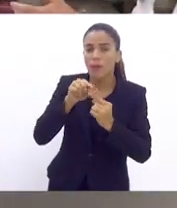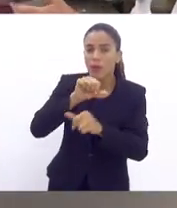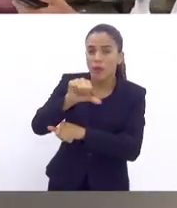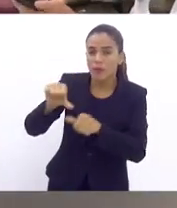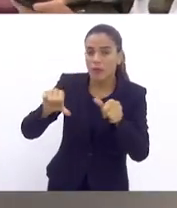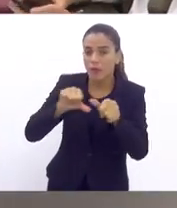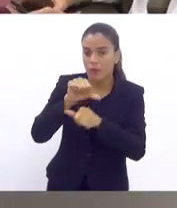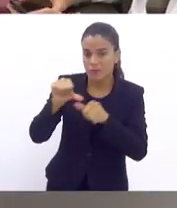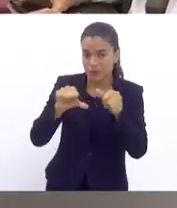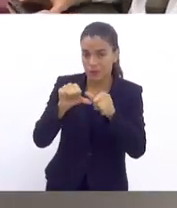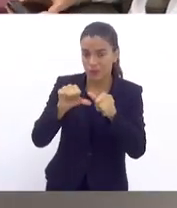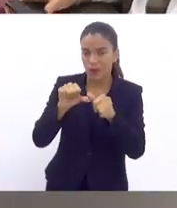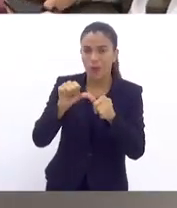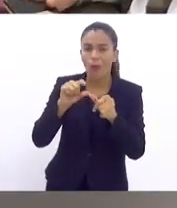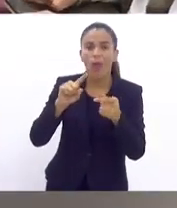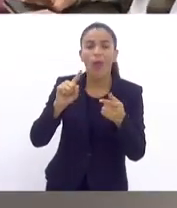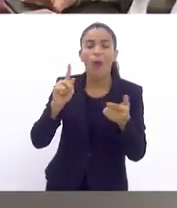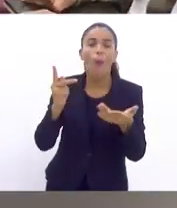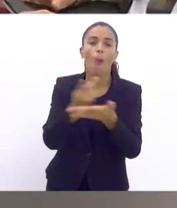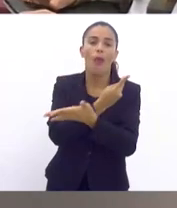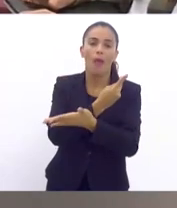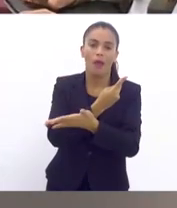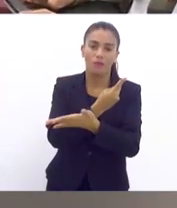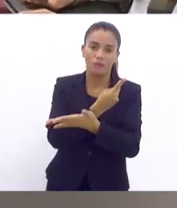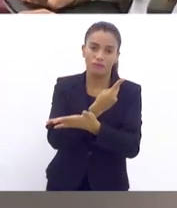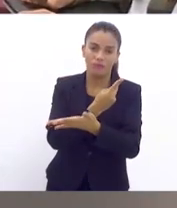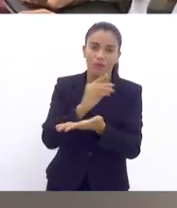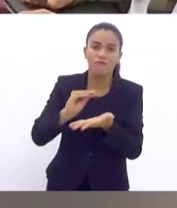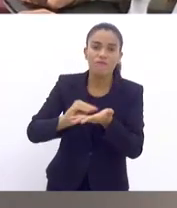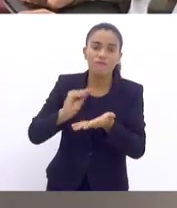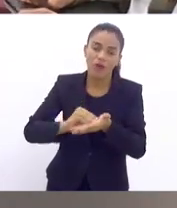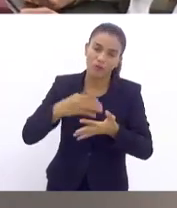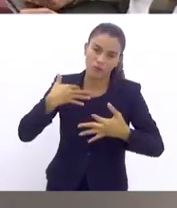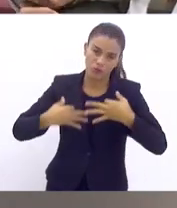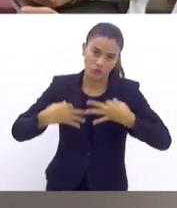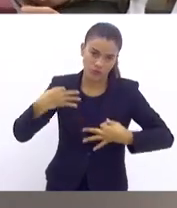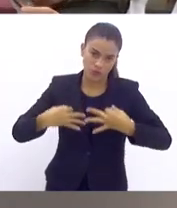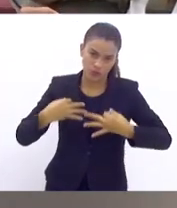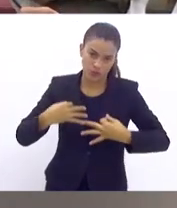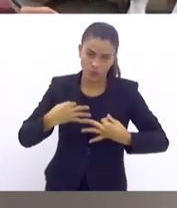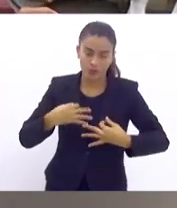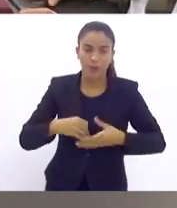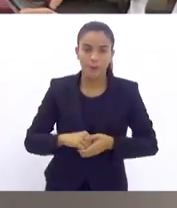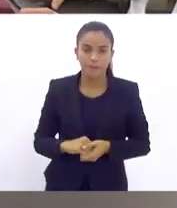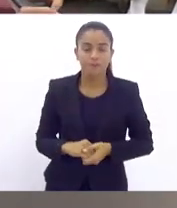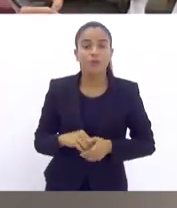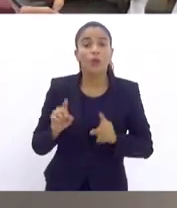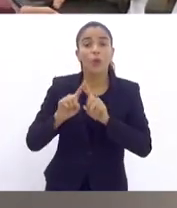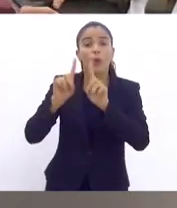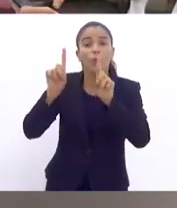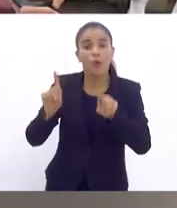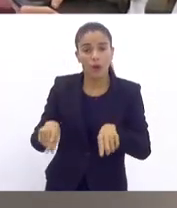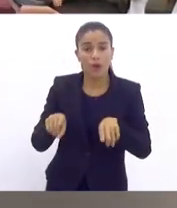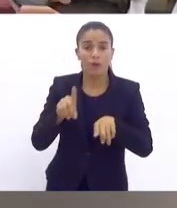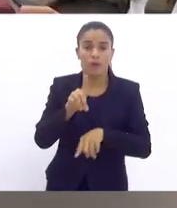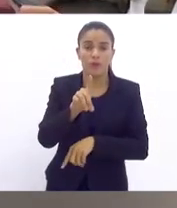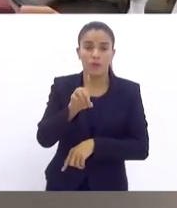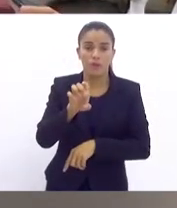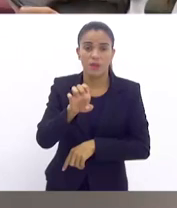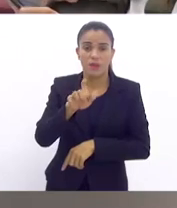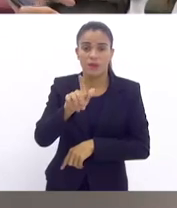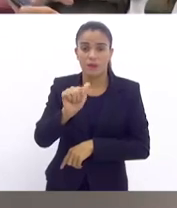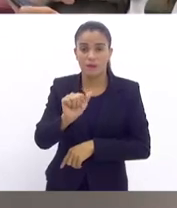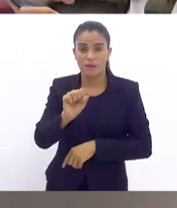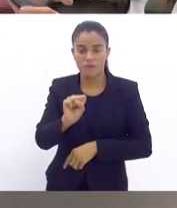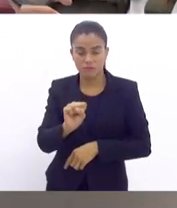uma distorção né somente uma injustiça é com um carro do degase mas que traz